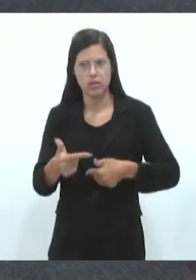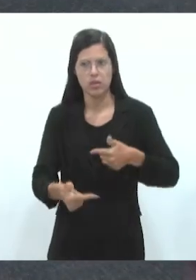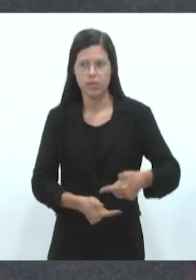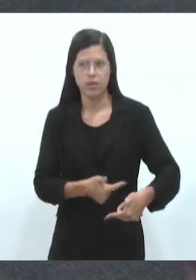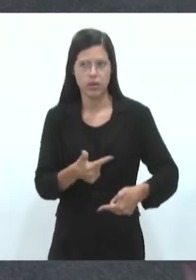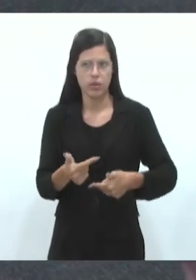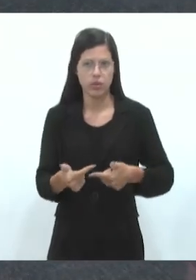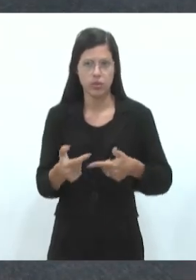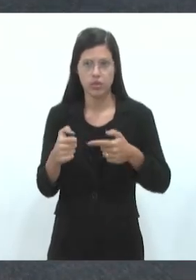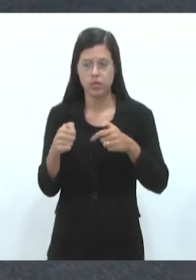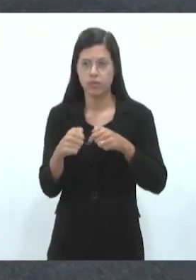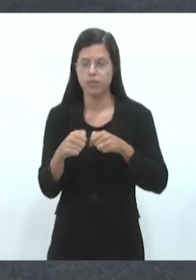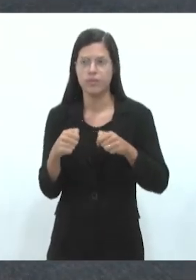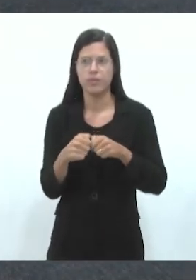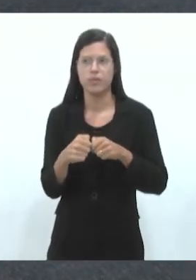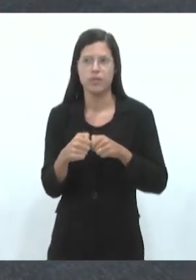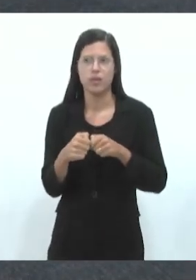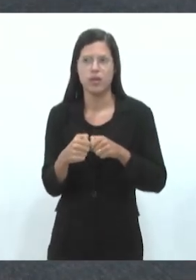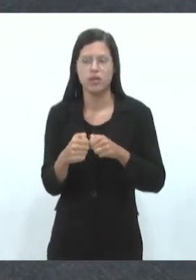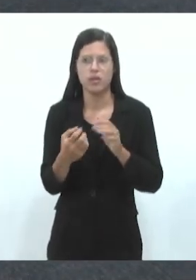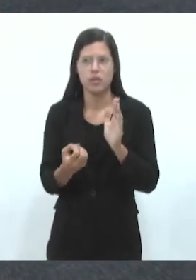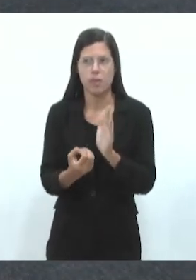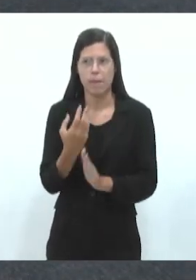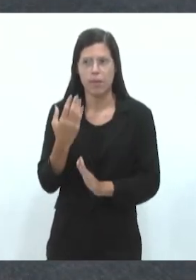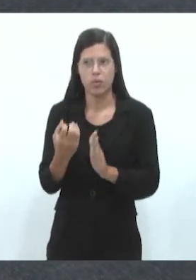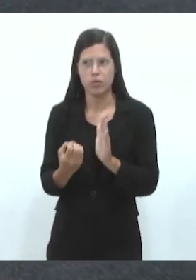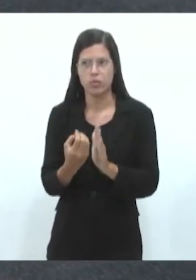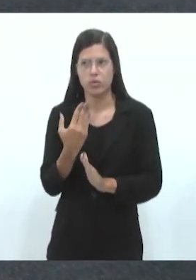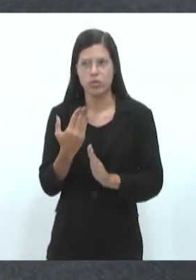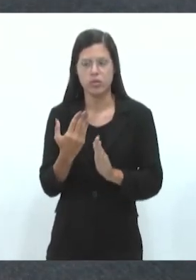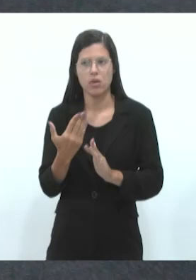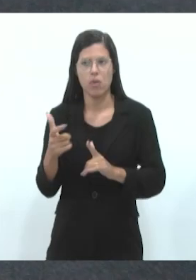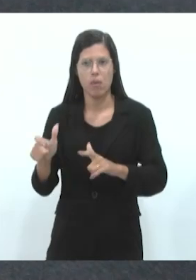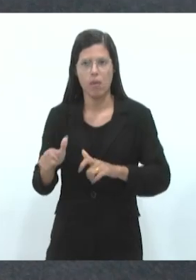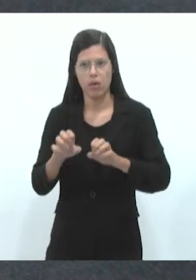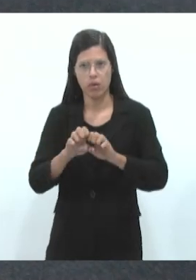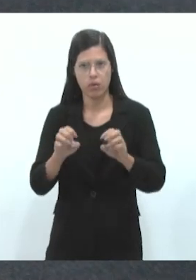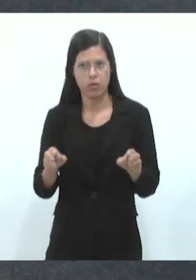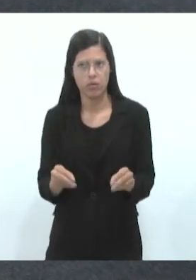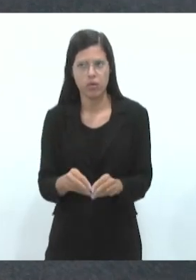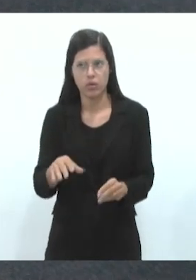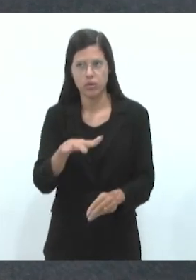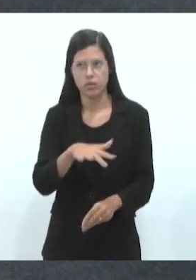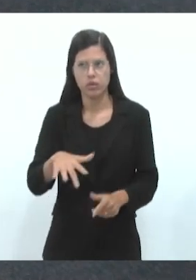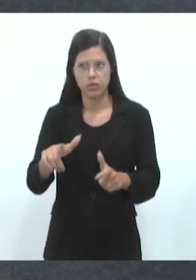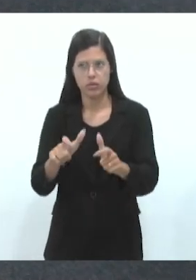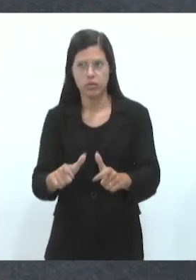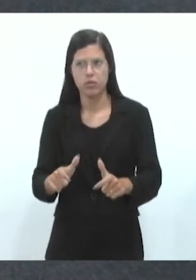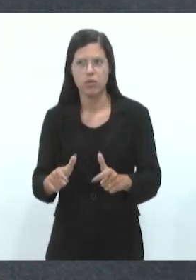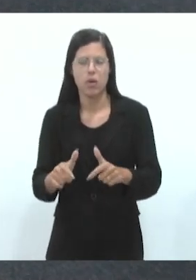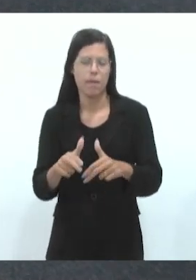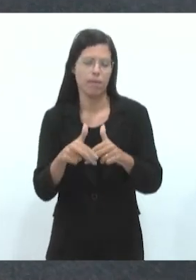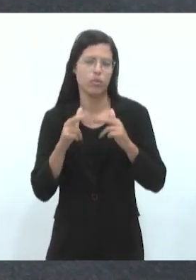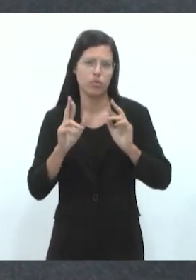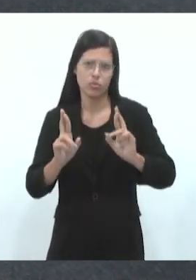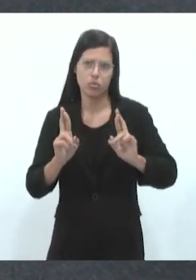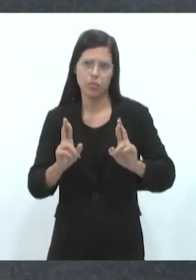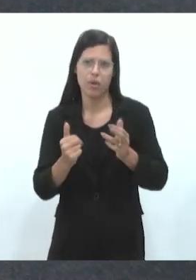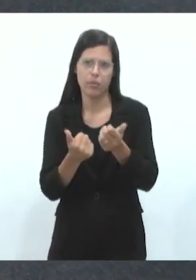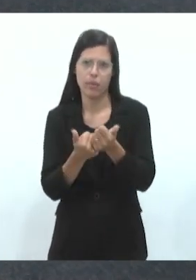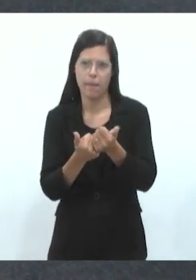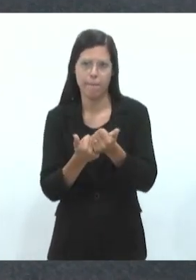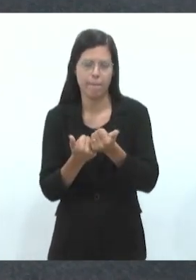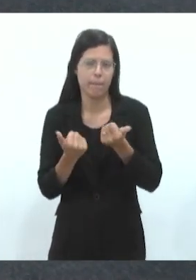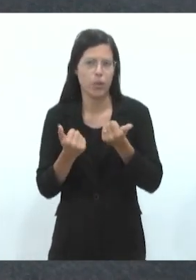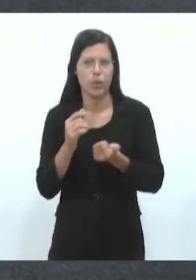que fazem já essa produção agroecológica ali na região. Para isso, eu conto, então, com o